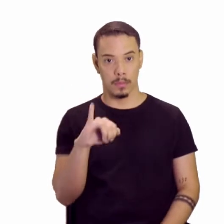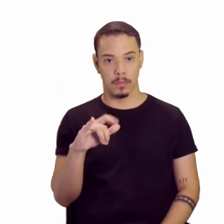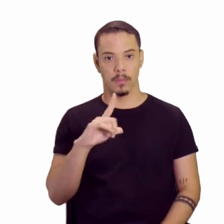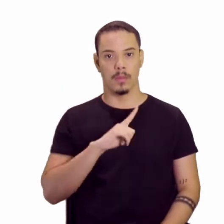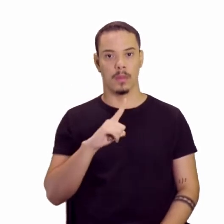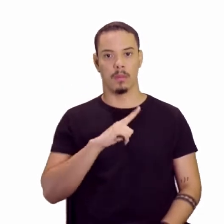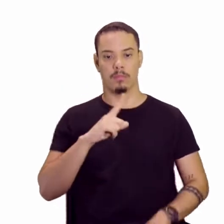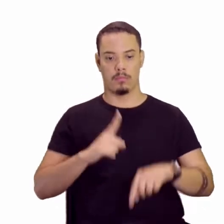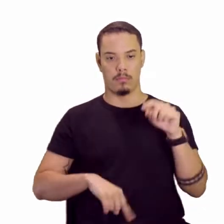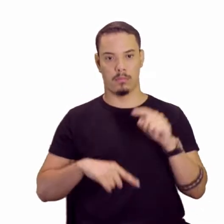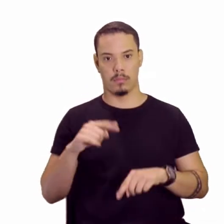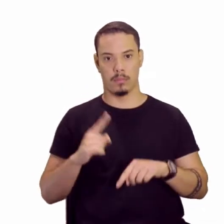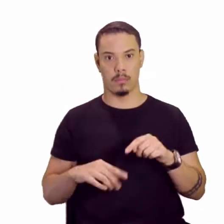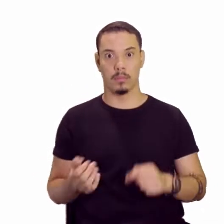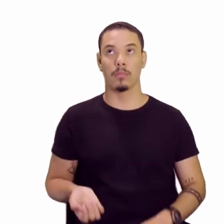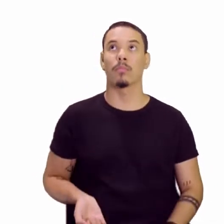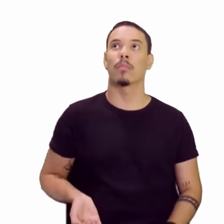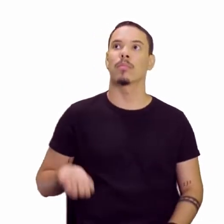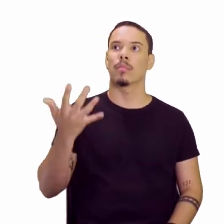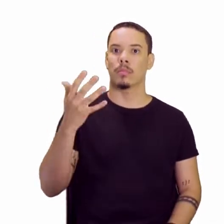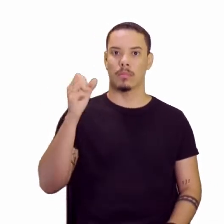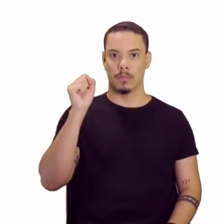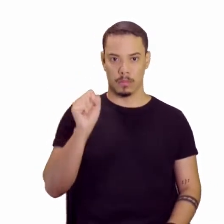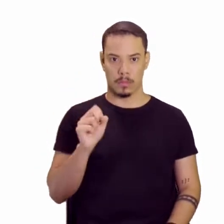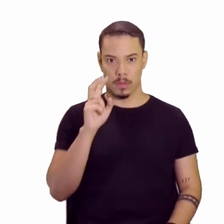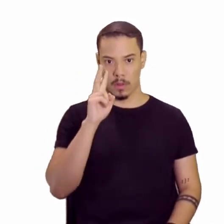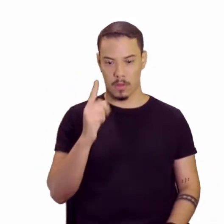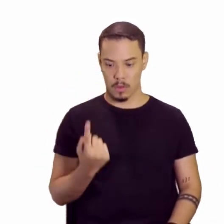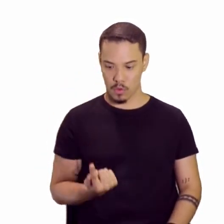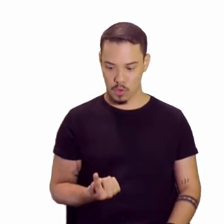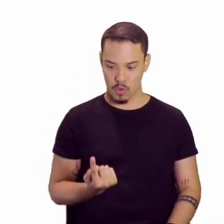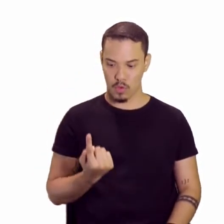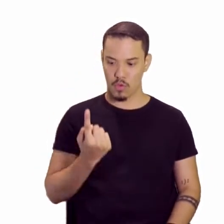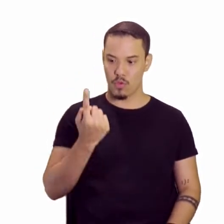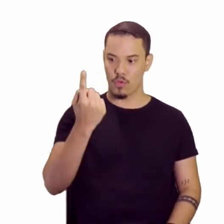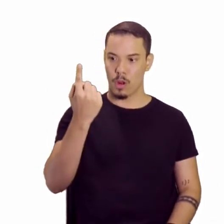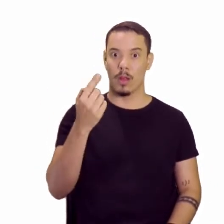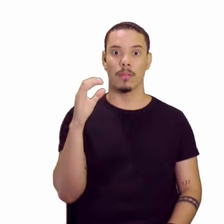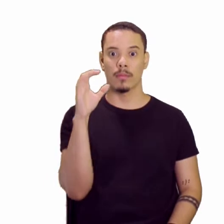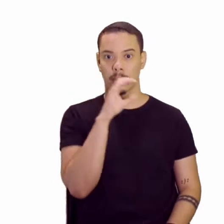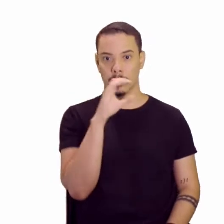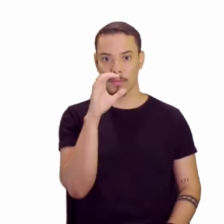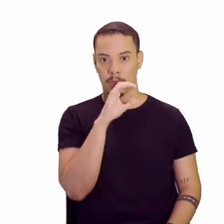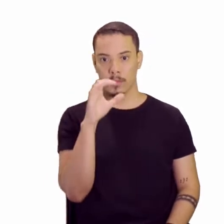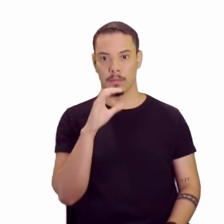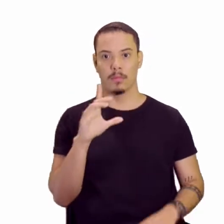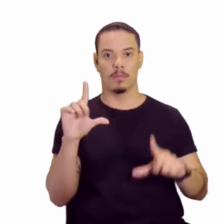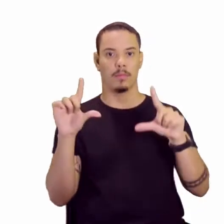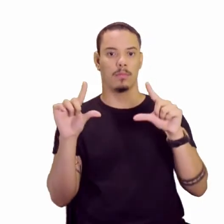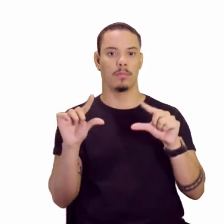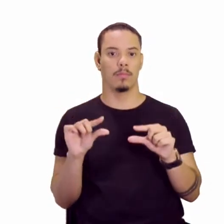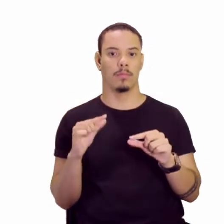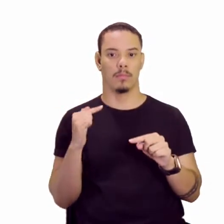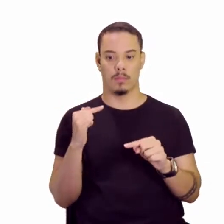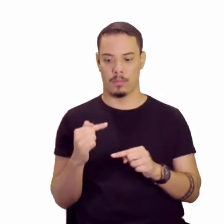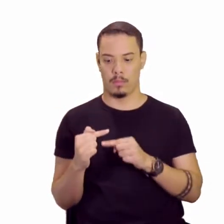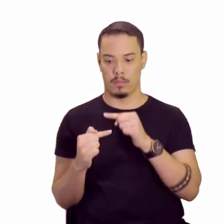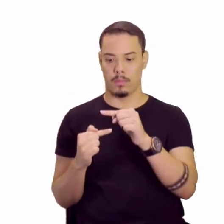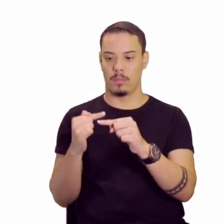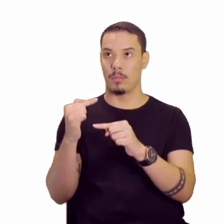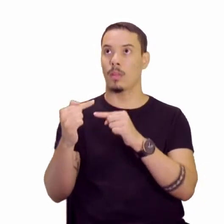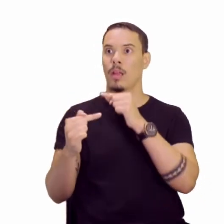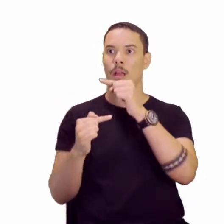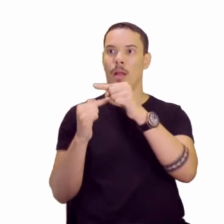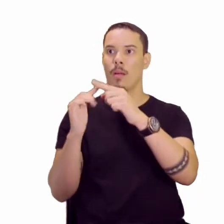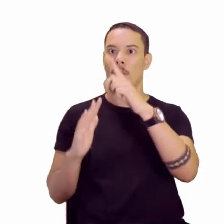para cima, podemos verificar que ao subir, sua velocidade reduz gradualmente até parar no